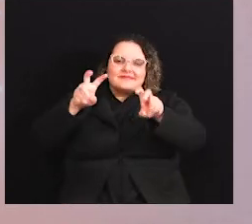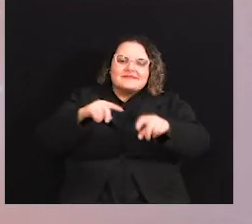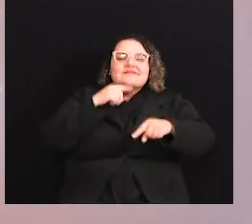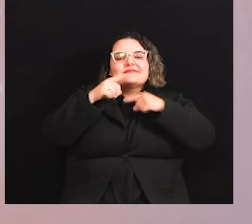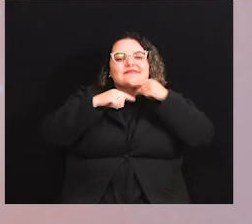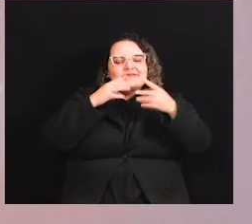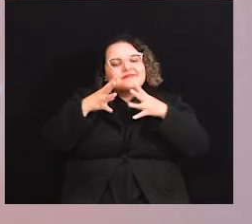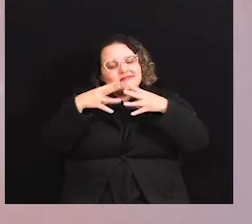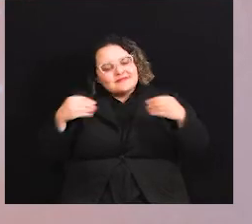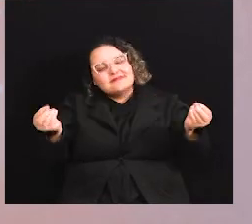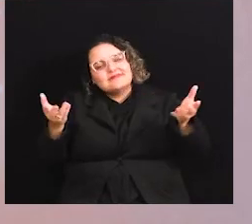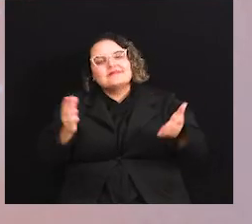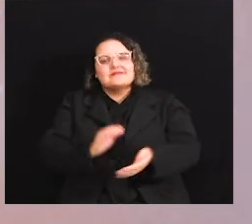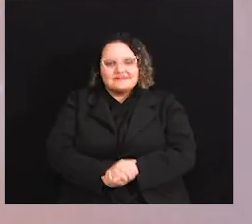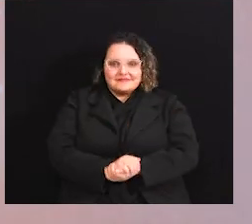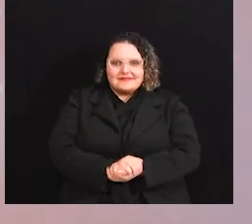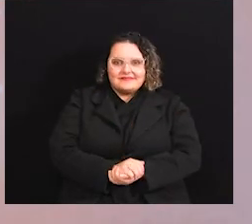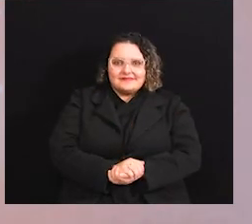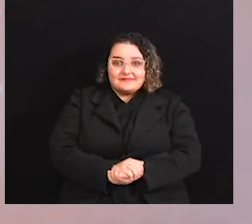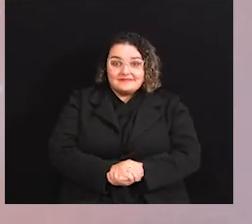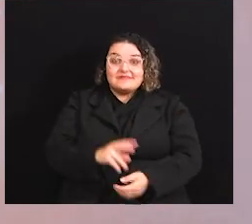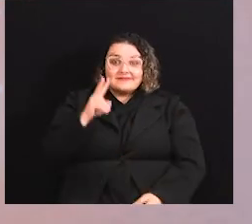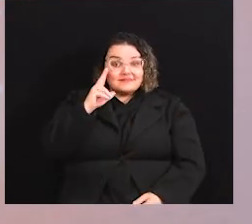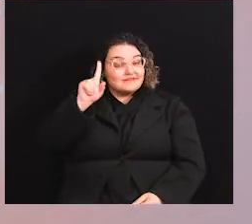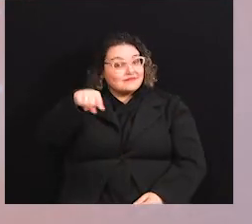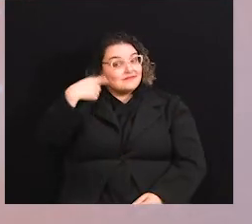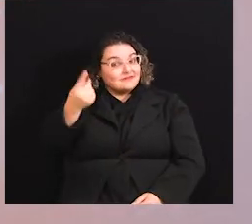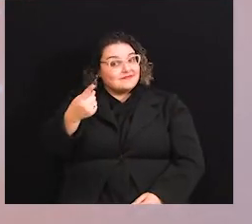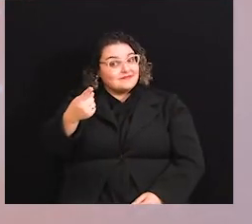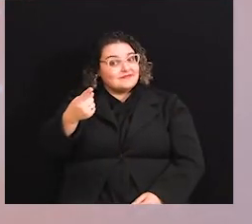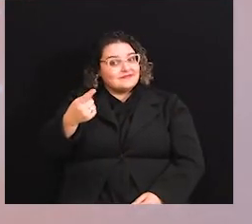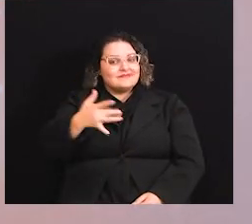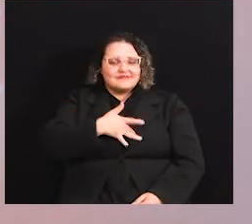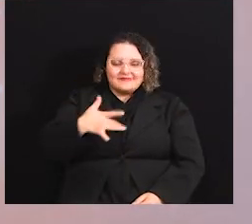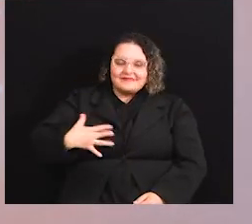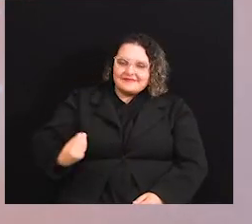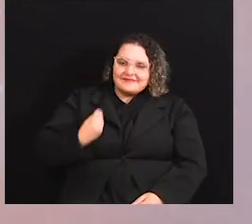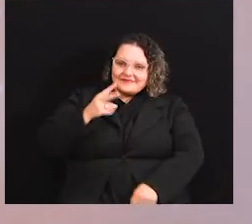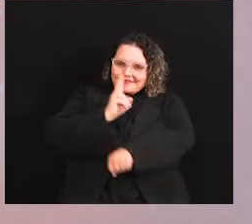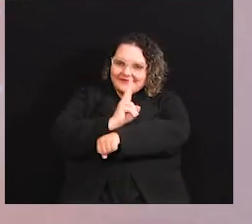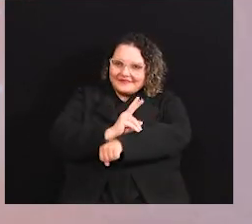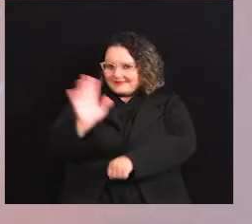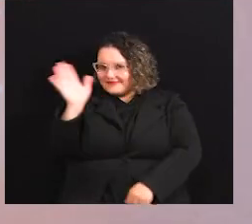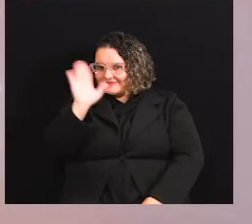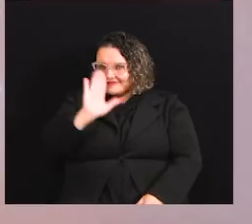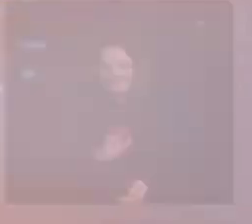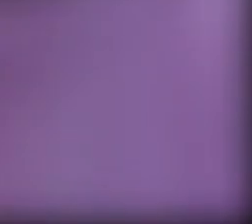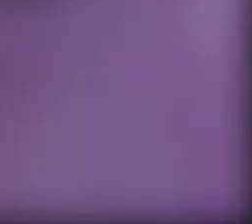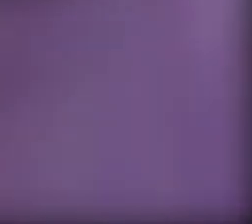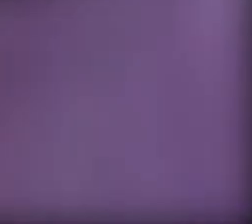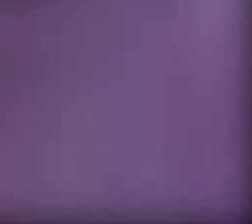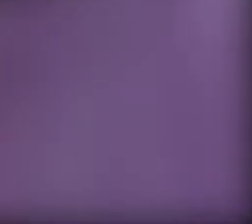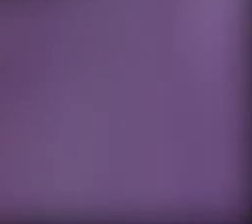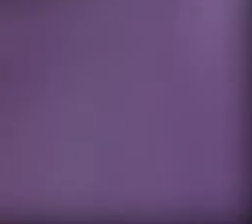para tirar todas as suas dúvidas. A gente se vê na próxima edição do Saúde é Vida. Se cuida. Tchau!